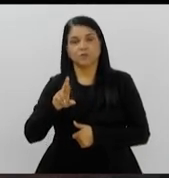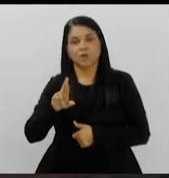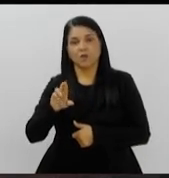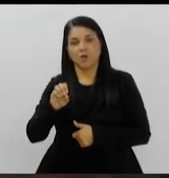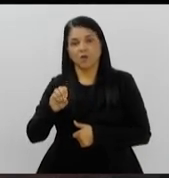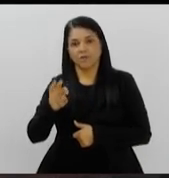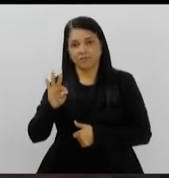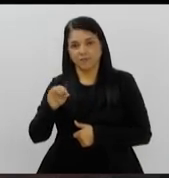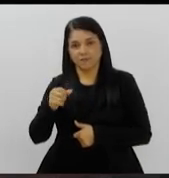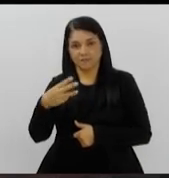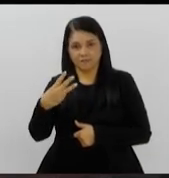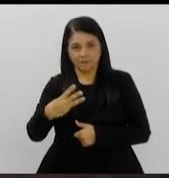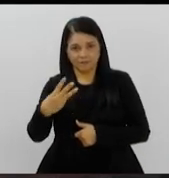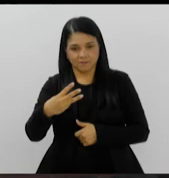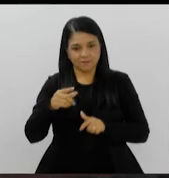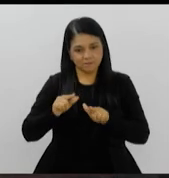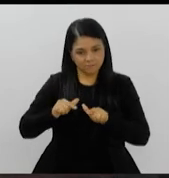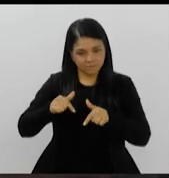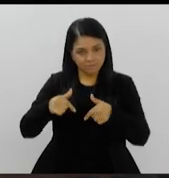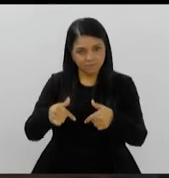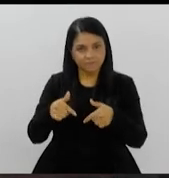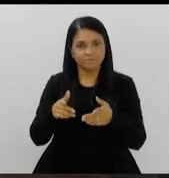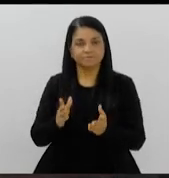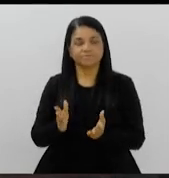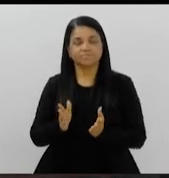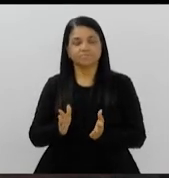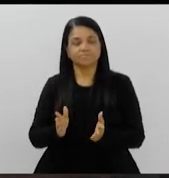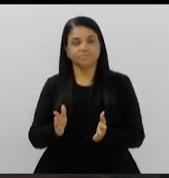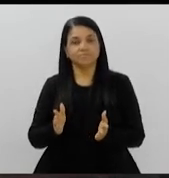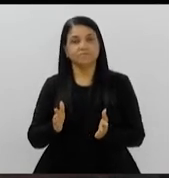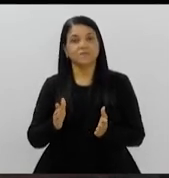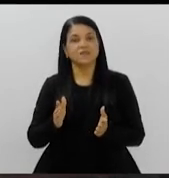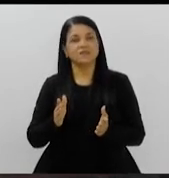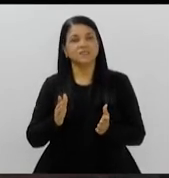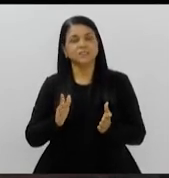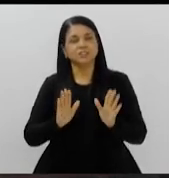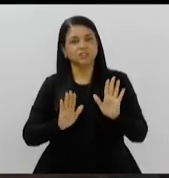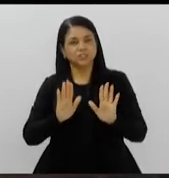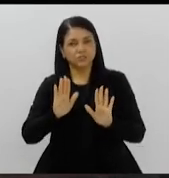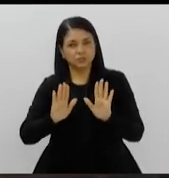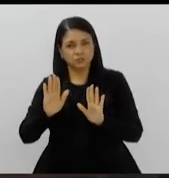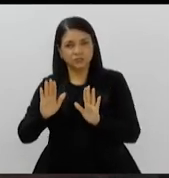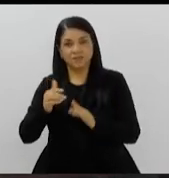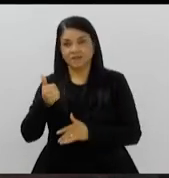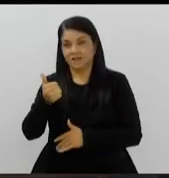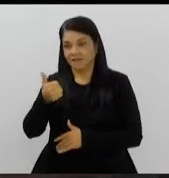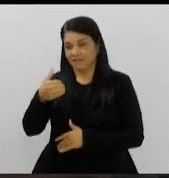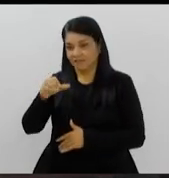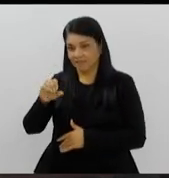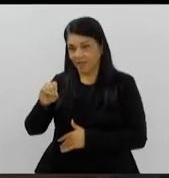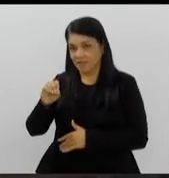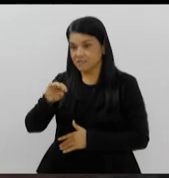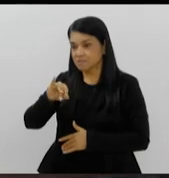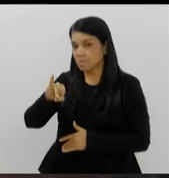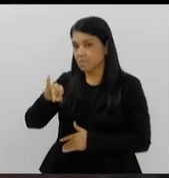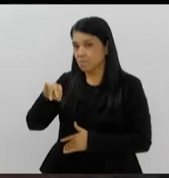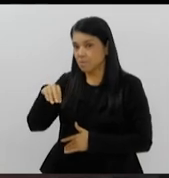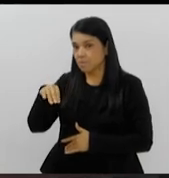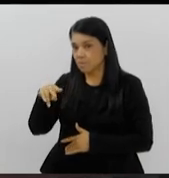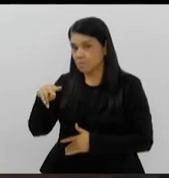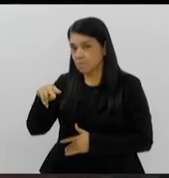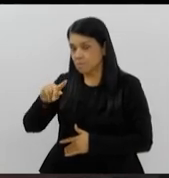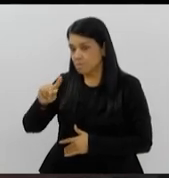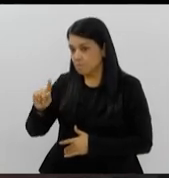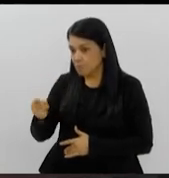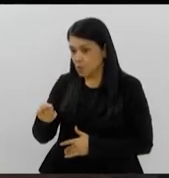também iniciará suas operações. A estimativa é que cerca de 10 mil postos de trabalho